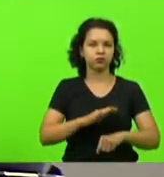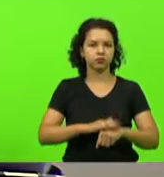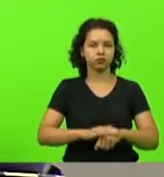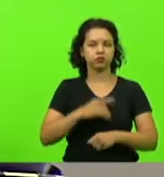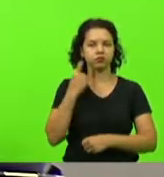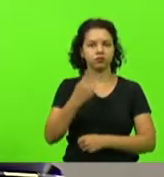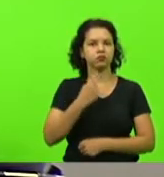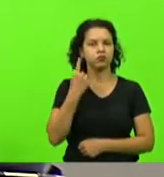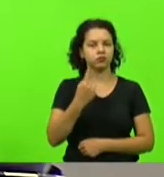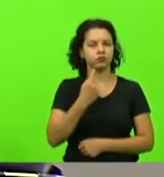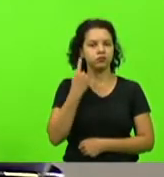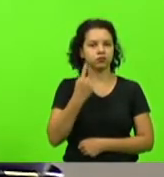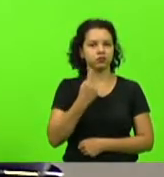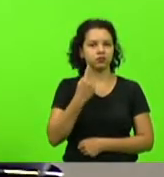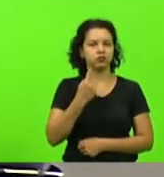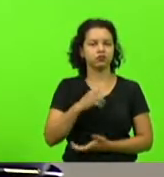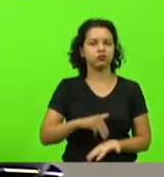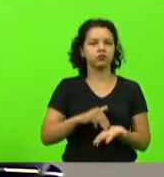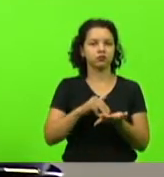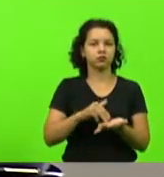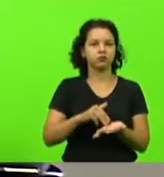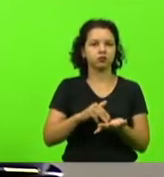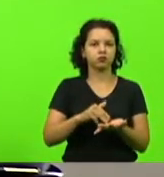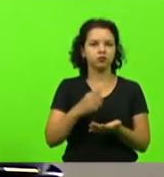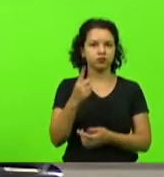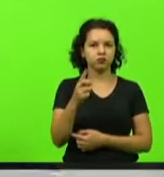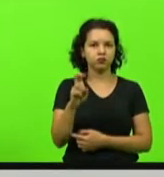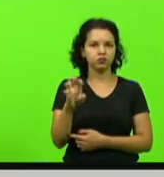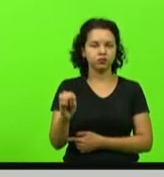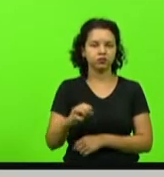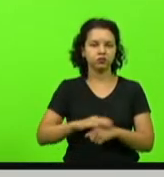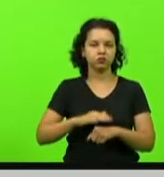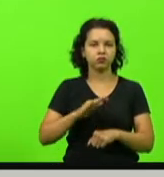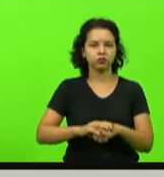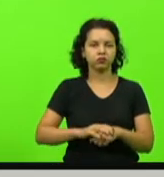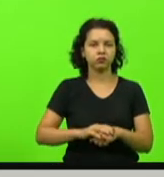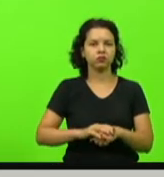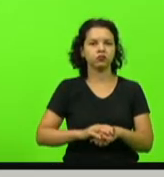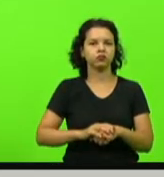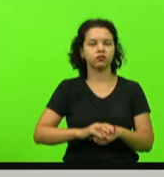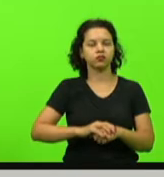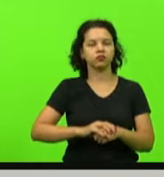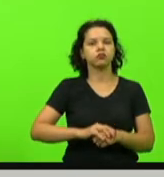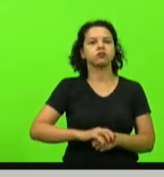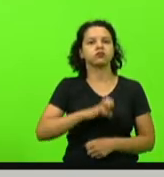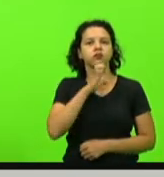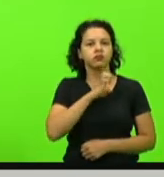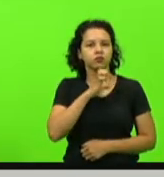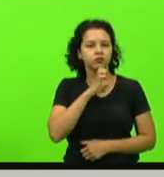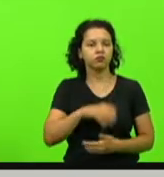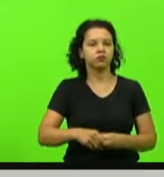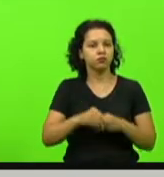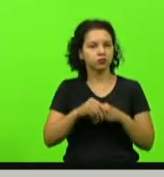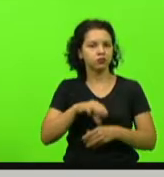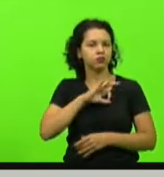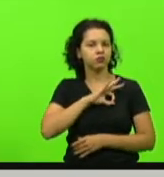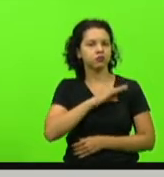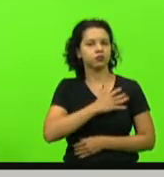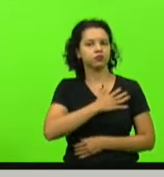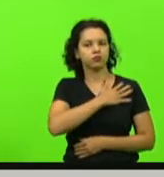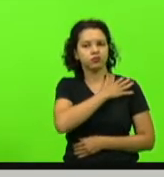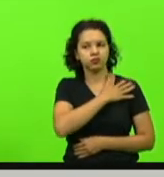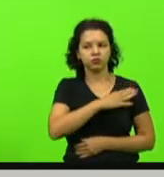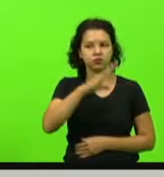moção 150. Autor, deputado Felipe Estevam, cumprimentando a Polícia Militar, soldado Misael